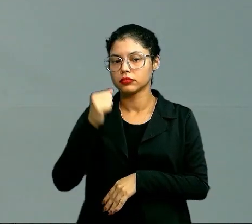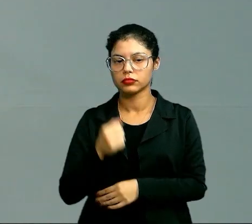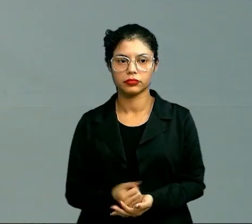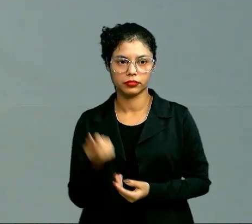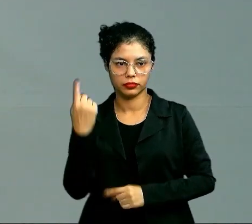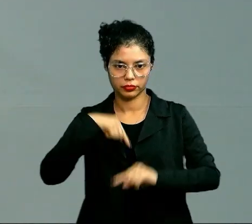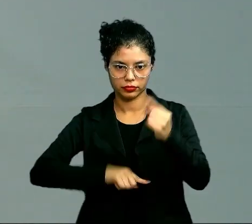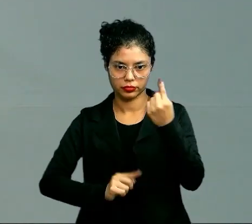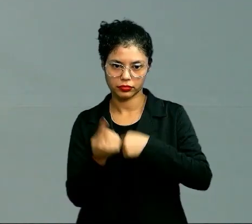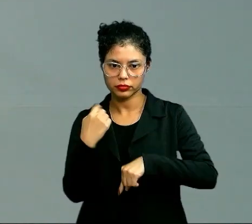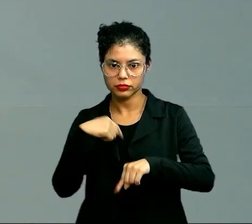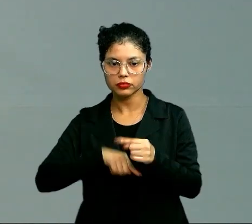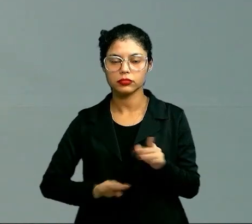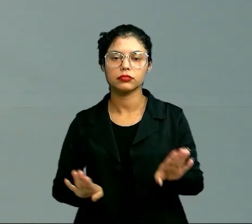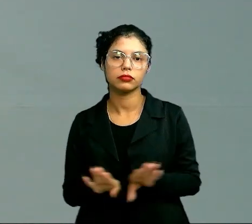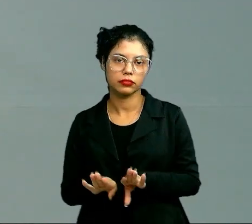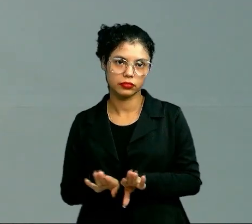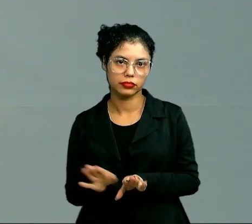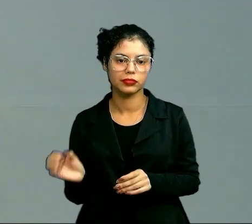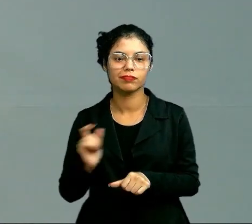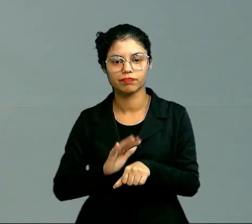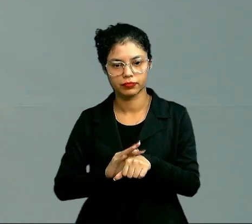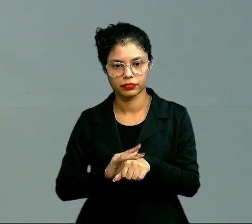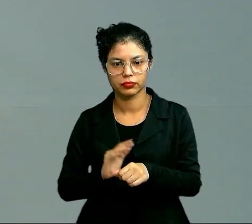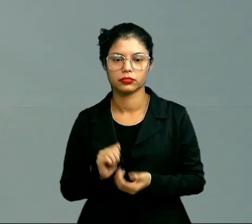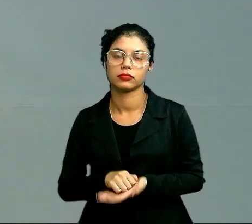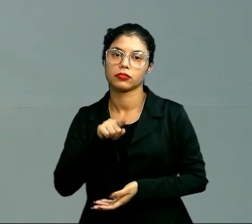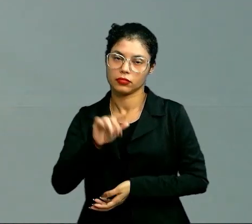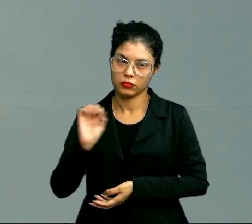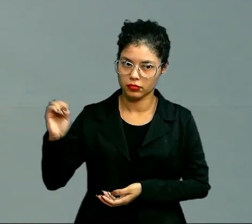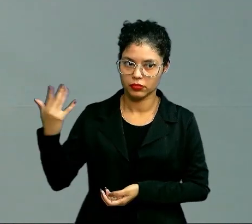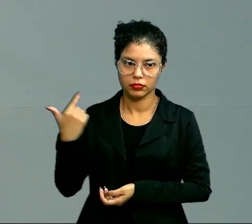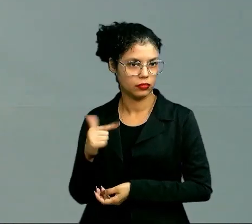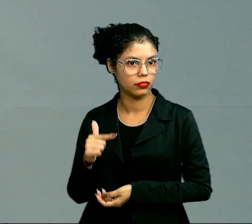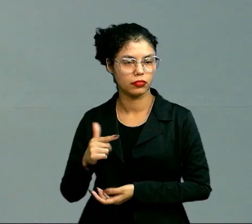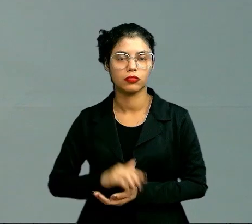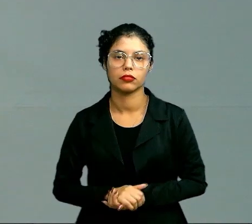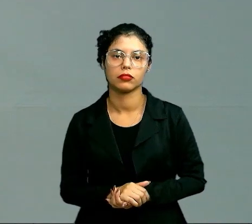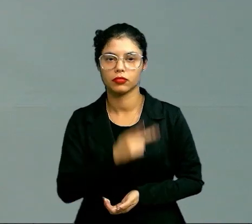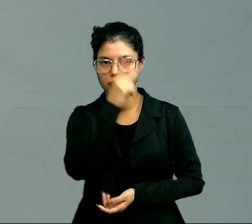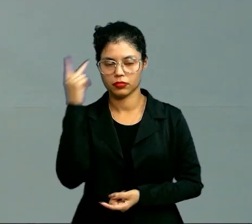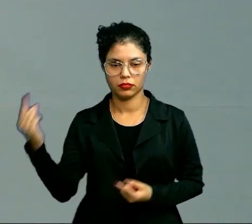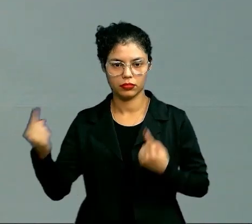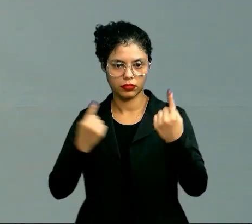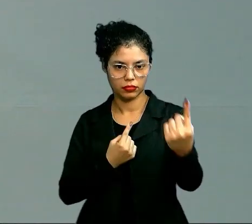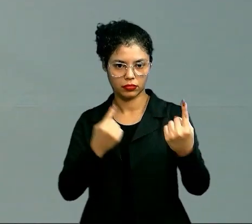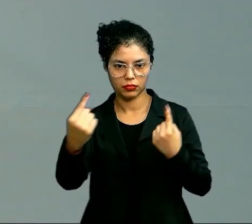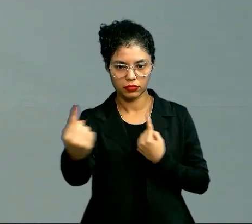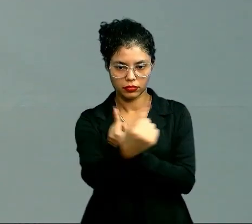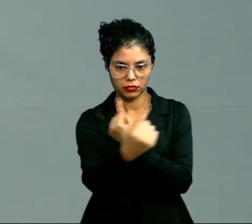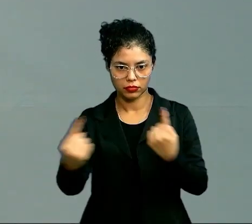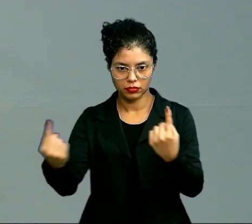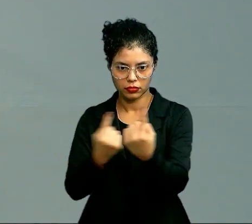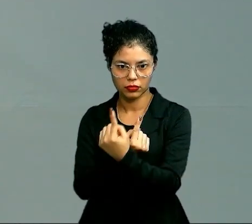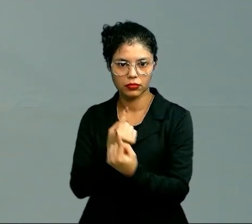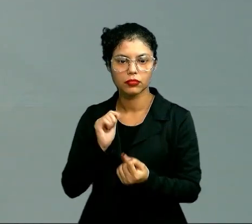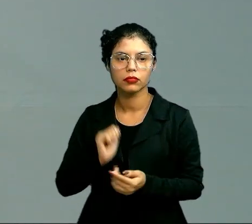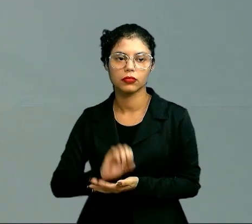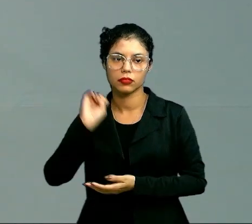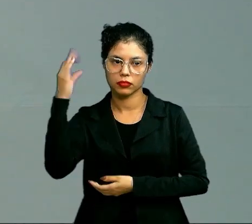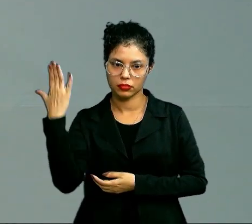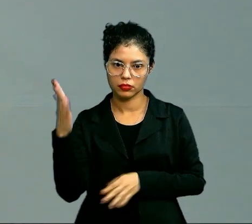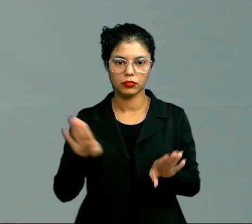sanguínea, e aí a pessoa fica doente, tá? Então, nesse caso aí, não tem vetor, é de pessoa para pessoa. Nos outros casos,